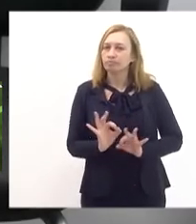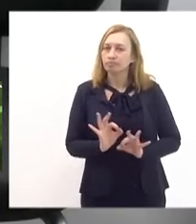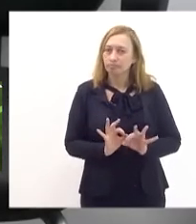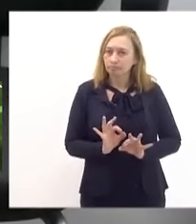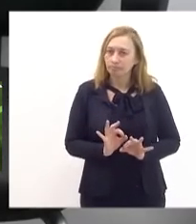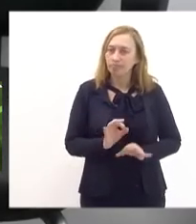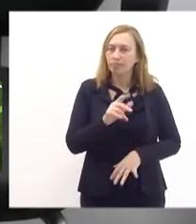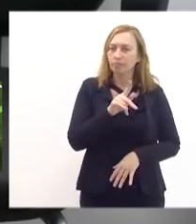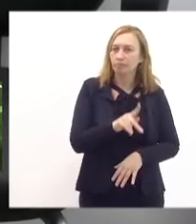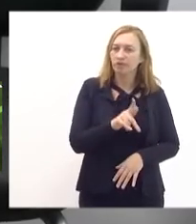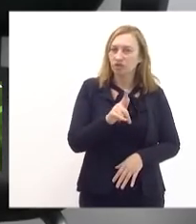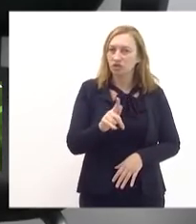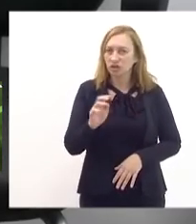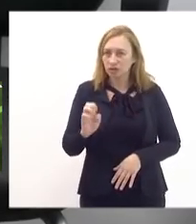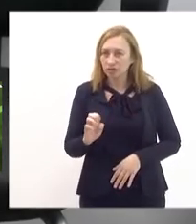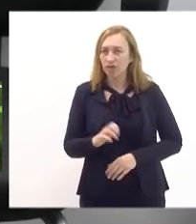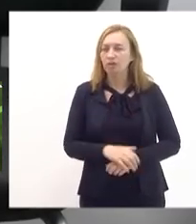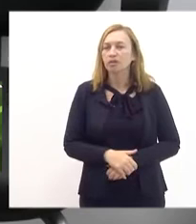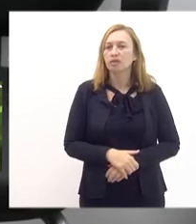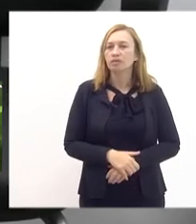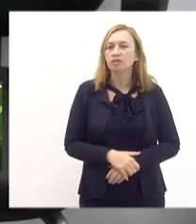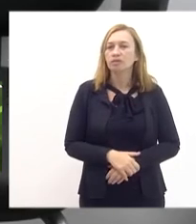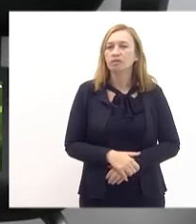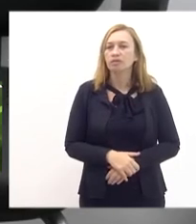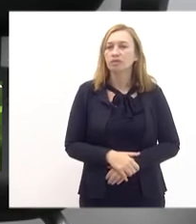da PGE.